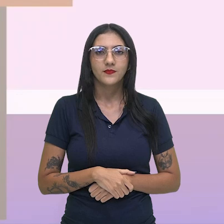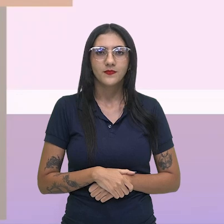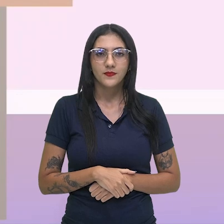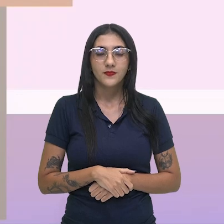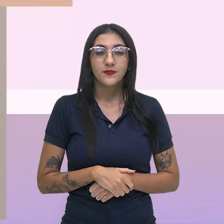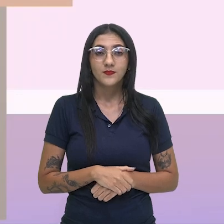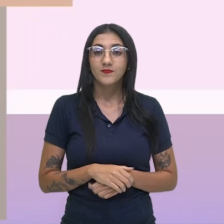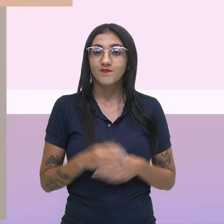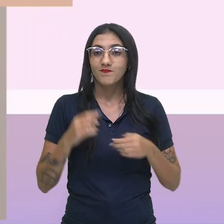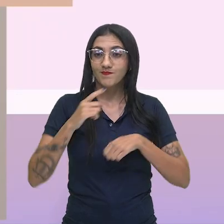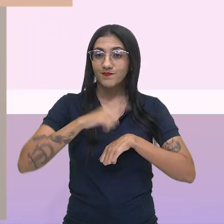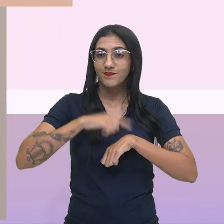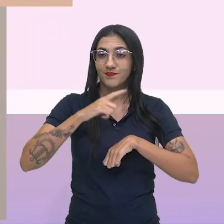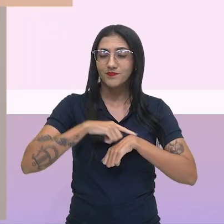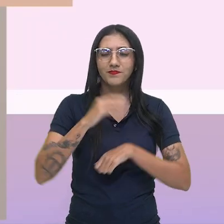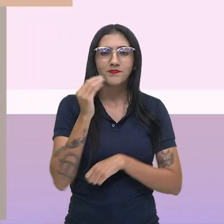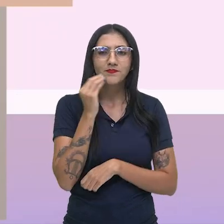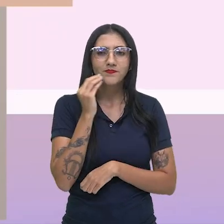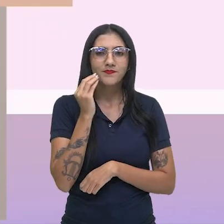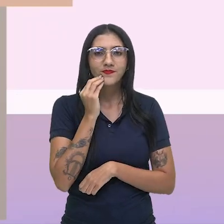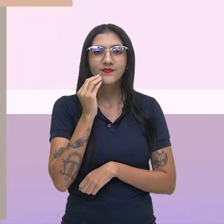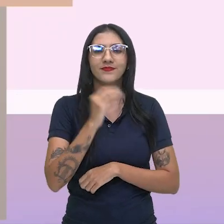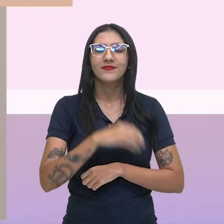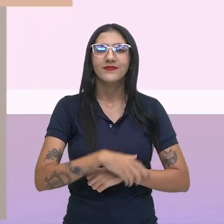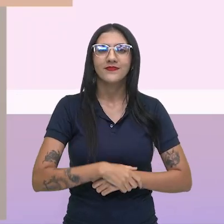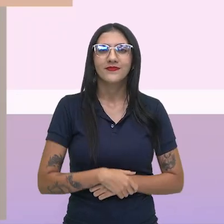Hora do experimento!